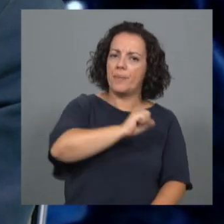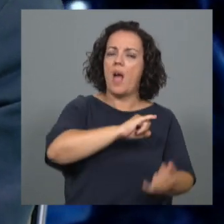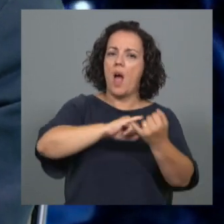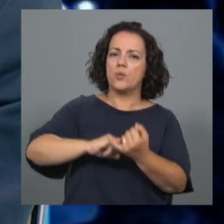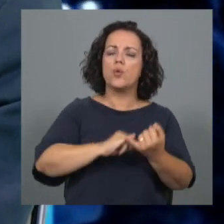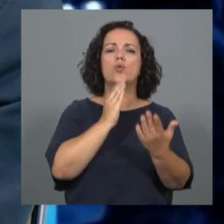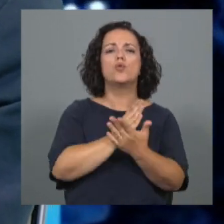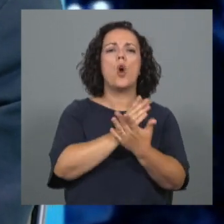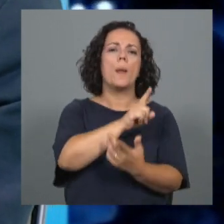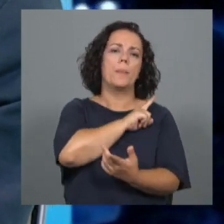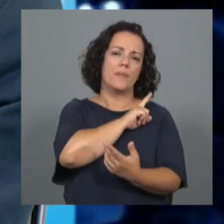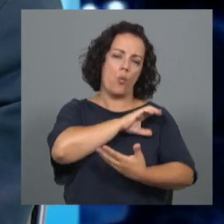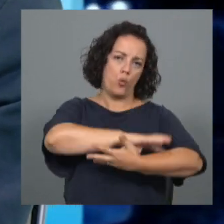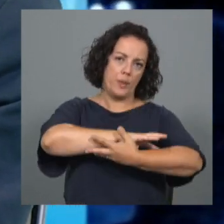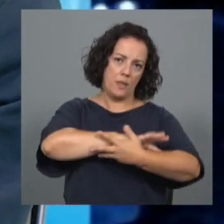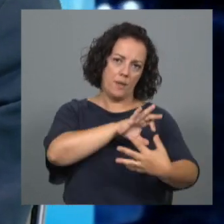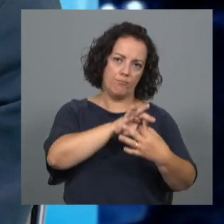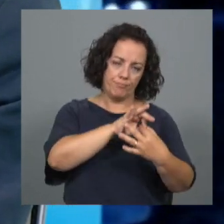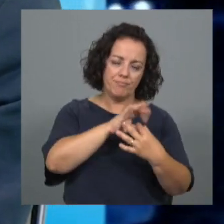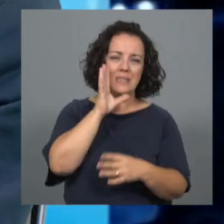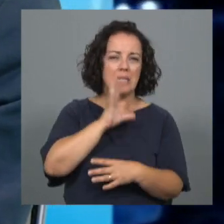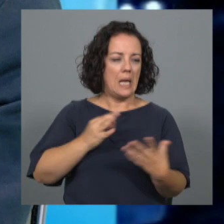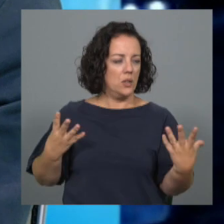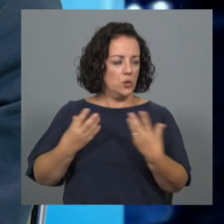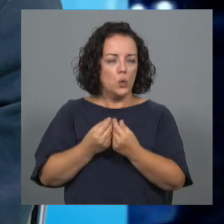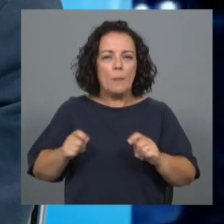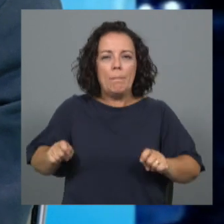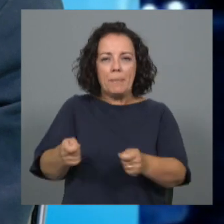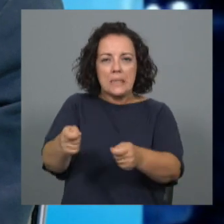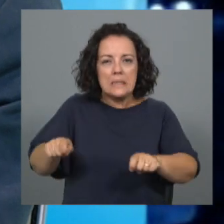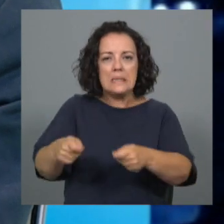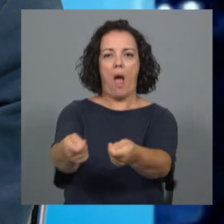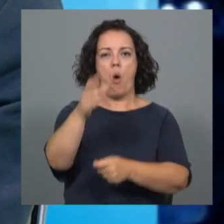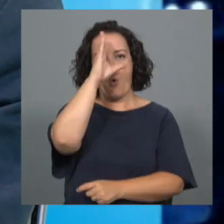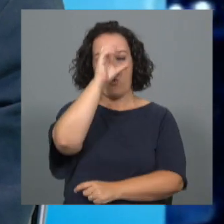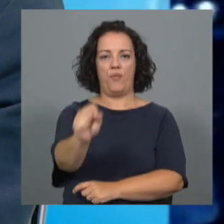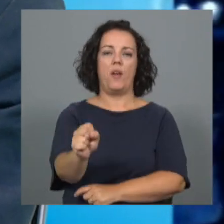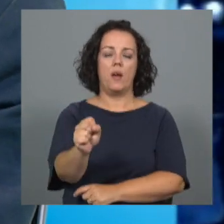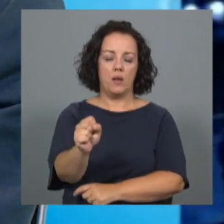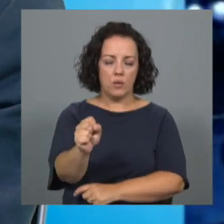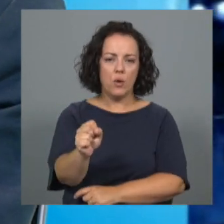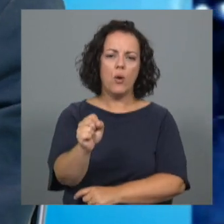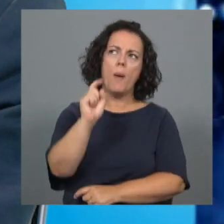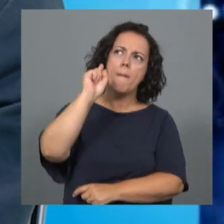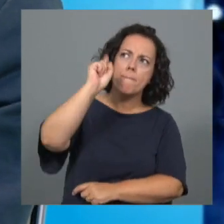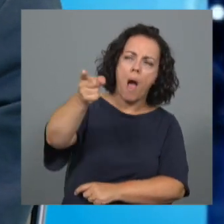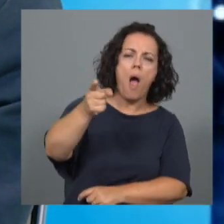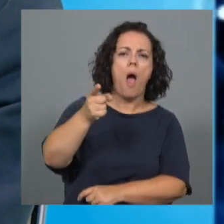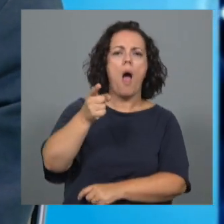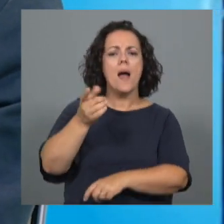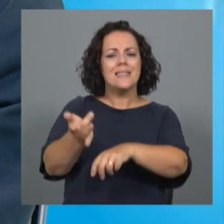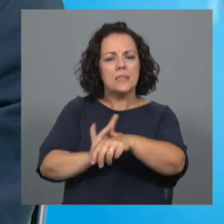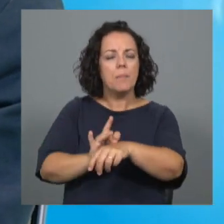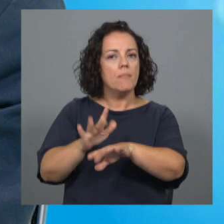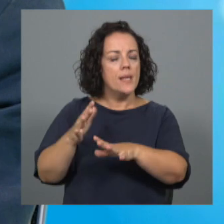Estabelecimentos de Ensino Particular e Cooperativo, procuramos fazer uma frente de pressão junto do Governo no sentido de sensibilizar, o que está a ser muito